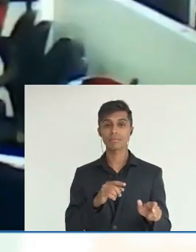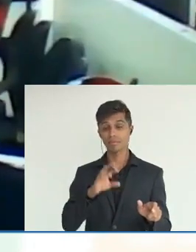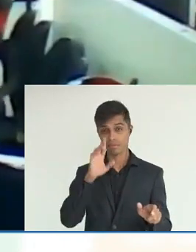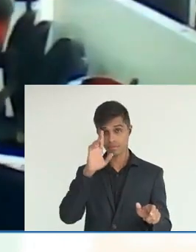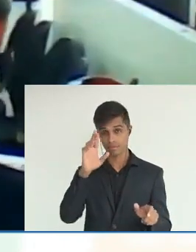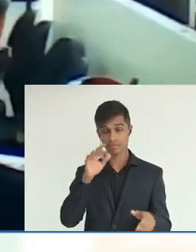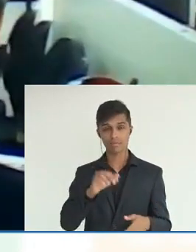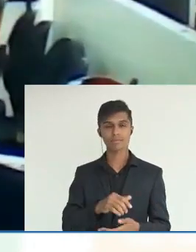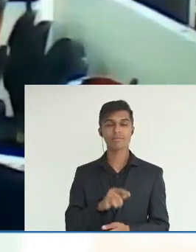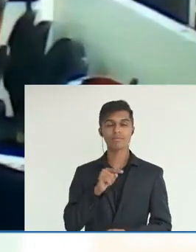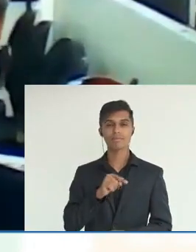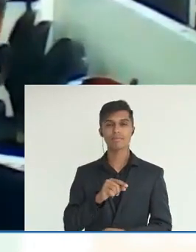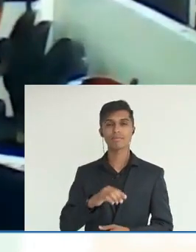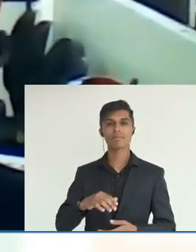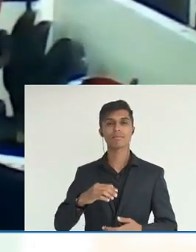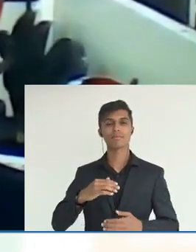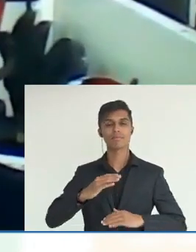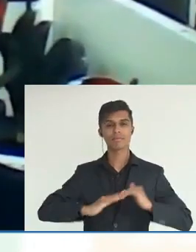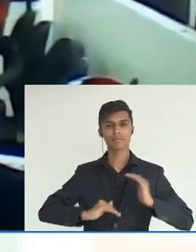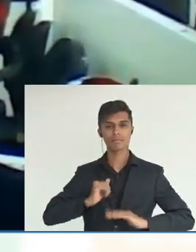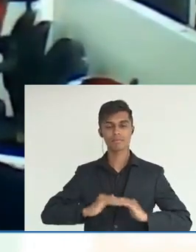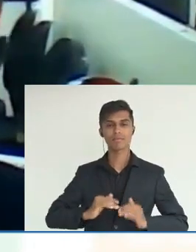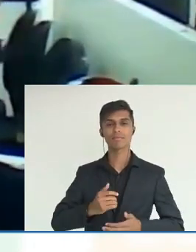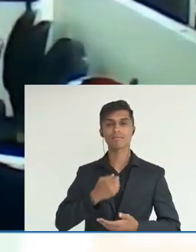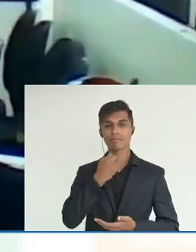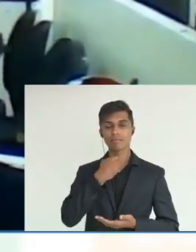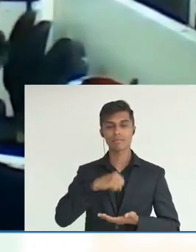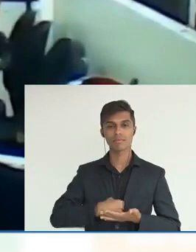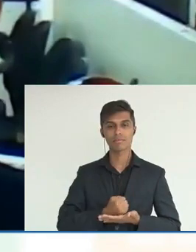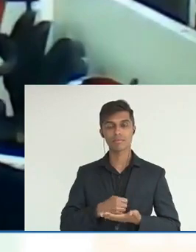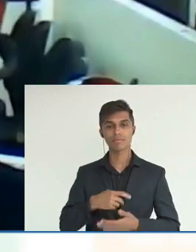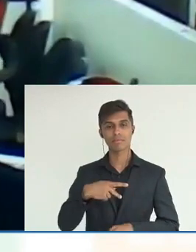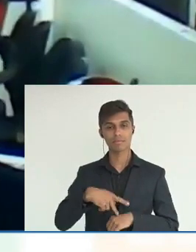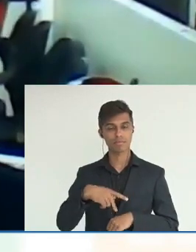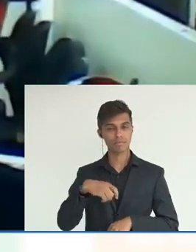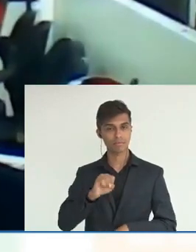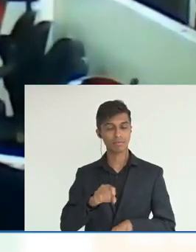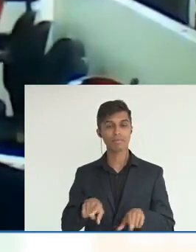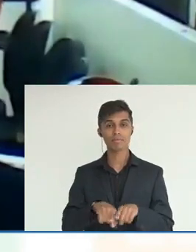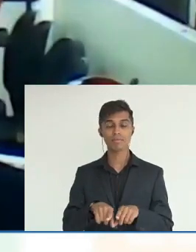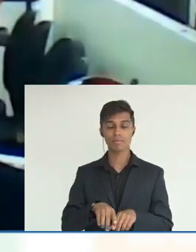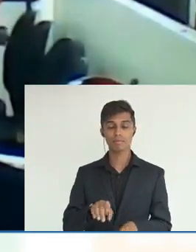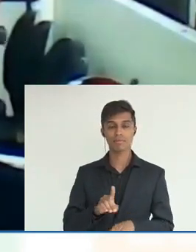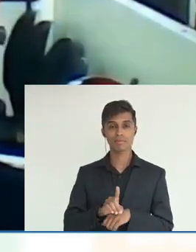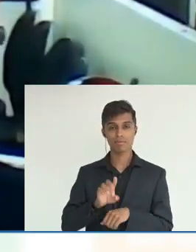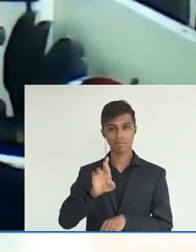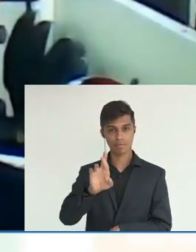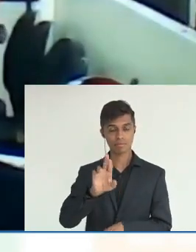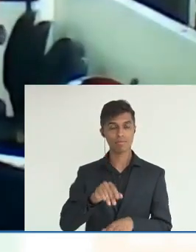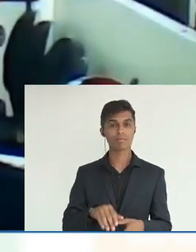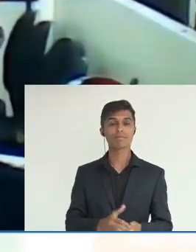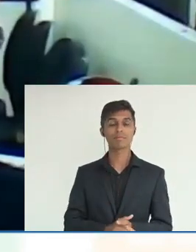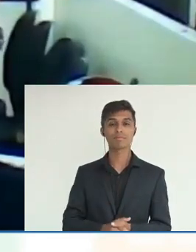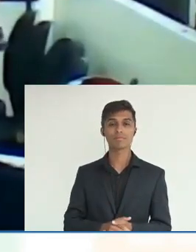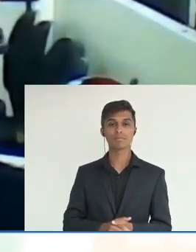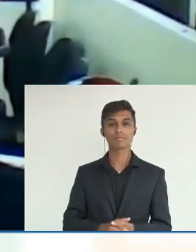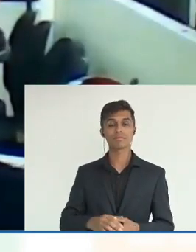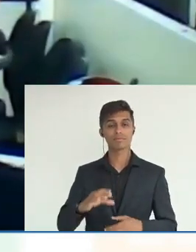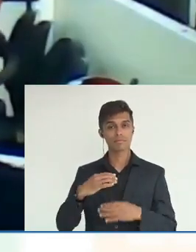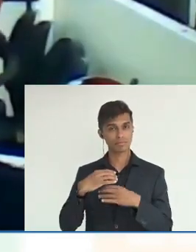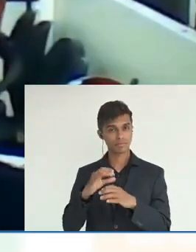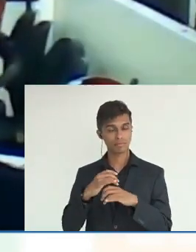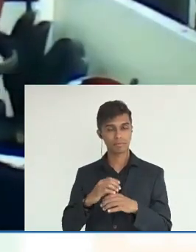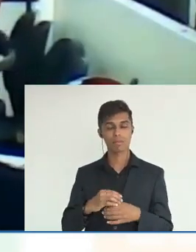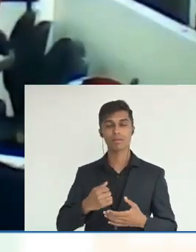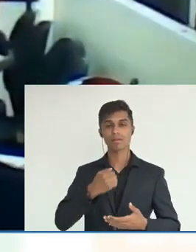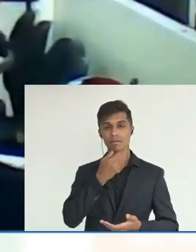ela é farmacêutica, mestre, doutora e pós-doutora em toxicologia pela Faculdade de Ciências Farmacêuticas